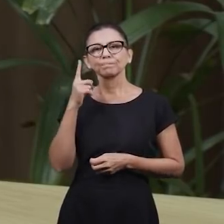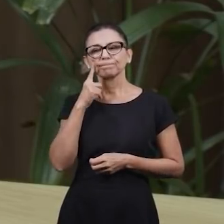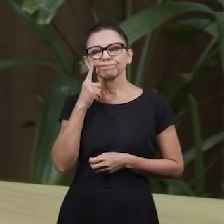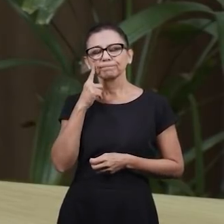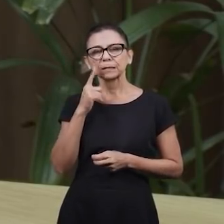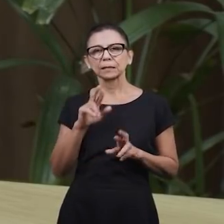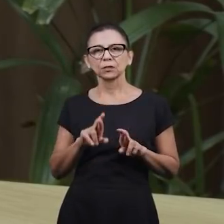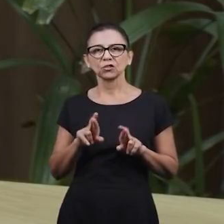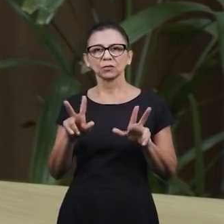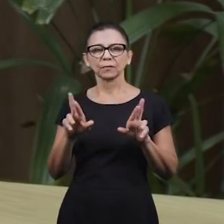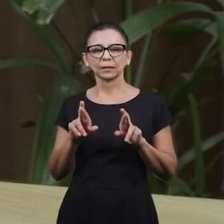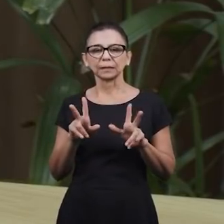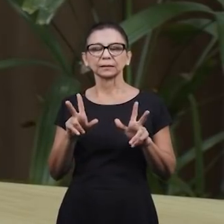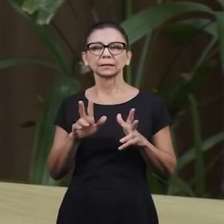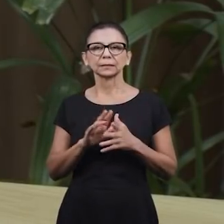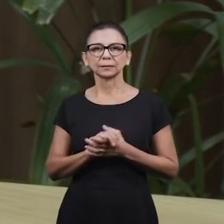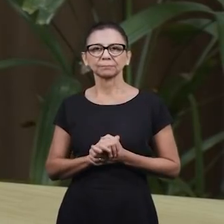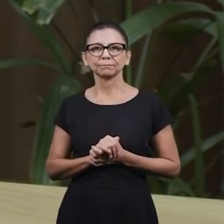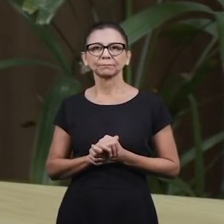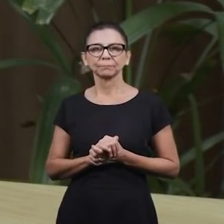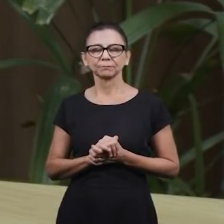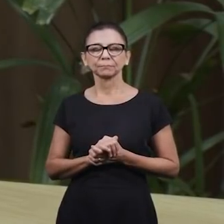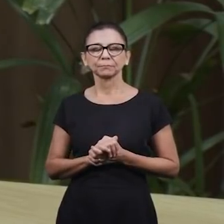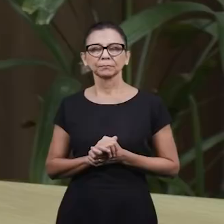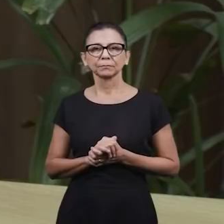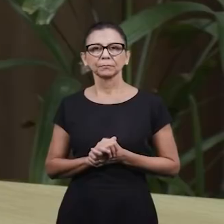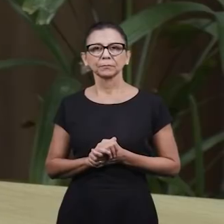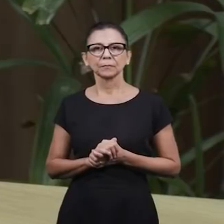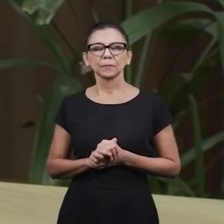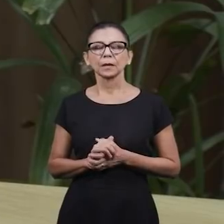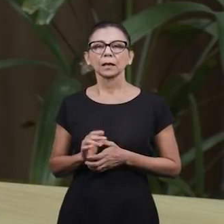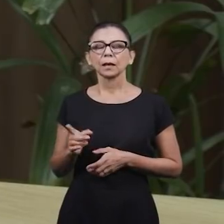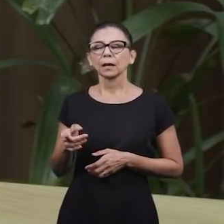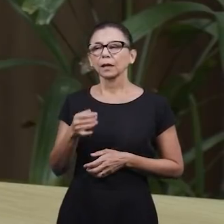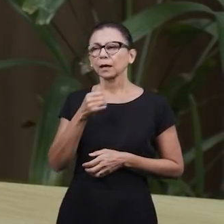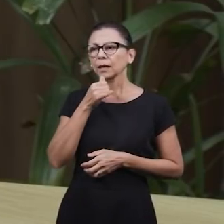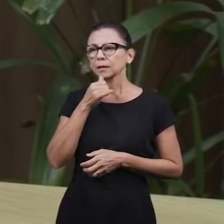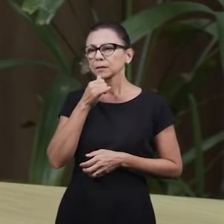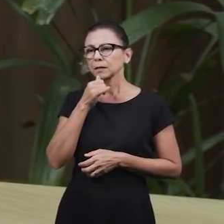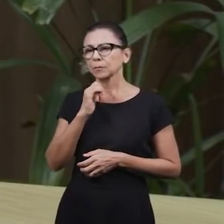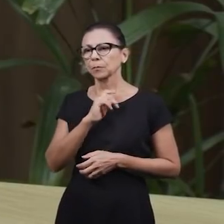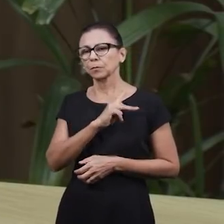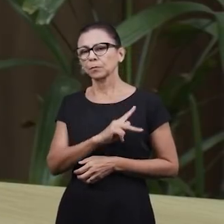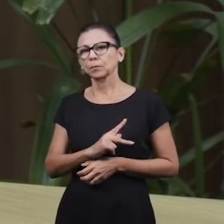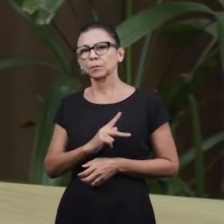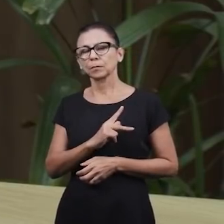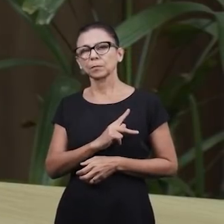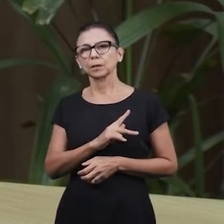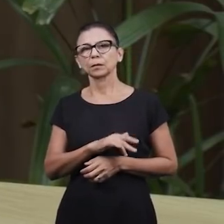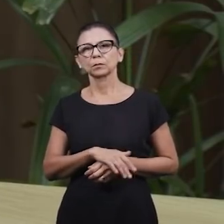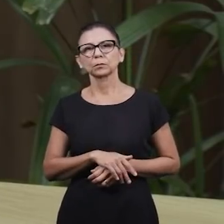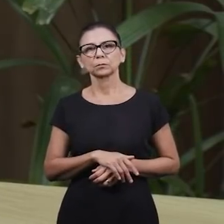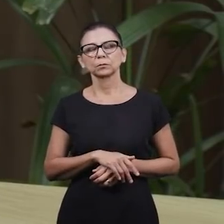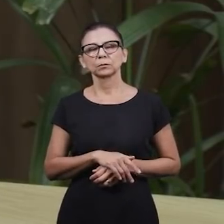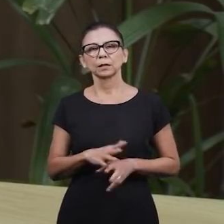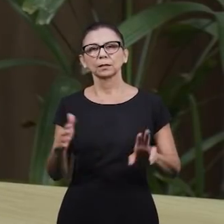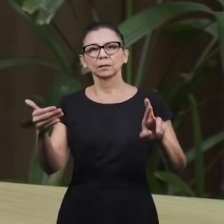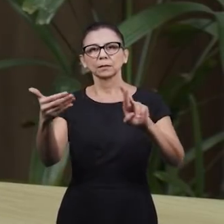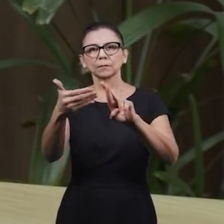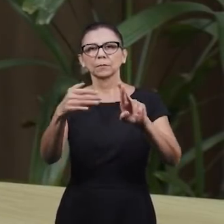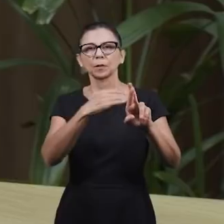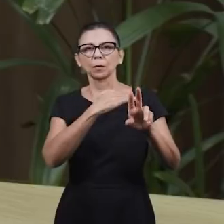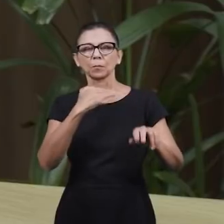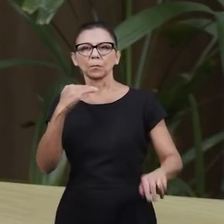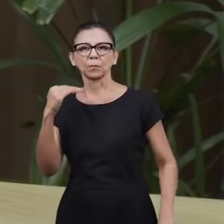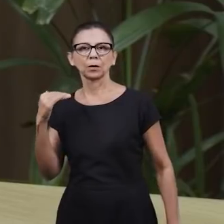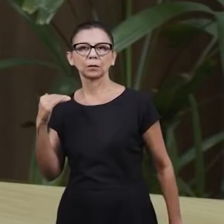igreja, não é? Só para dar um exemplo aqui, para ficar mais claro, Paulo, quando se refere à morte,